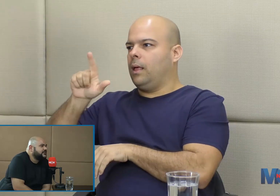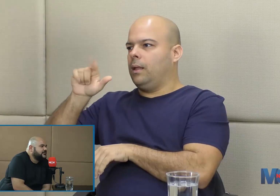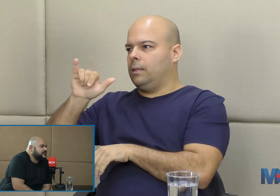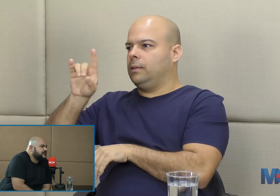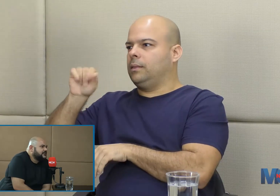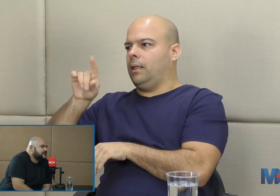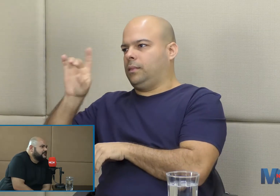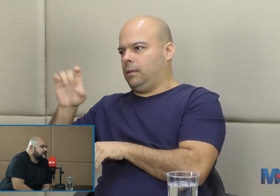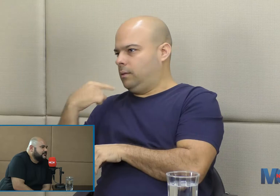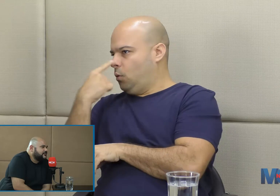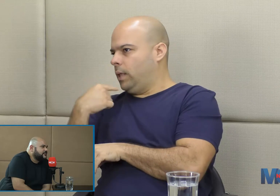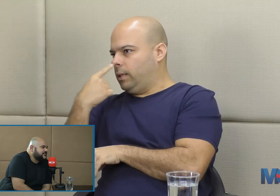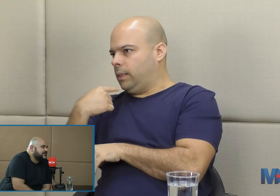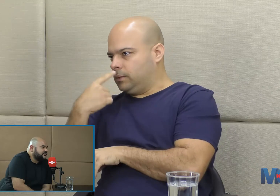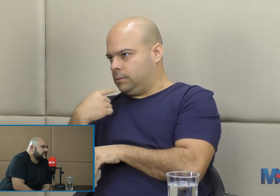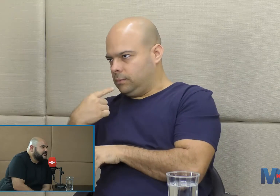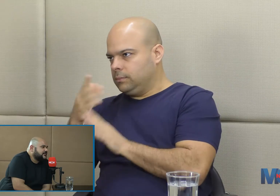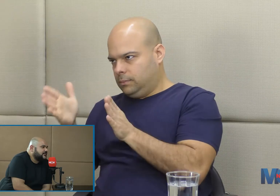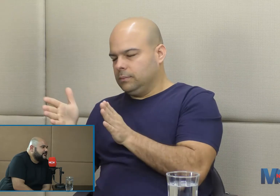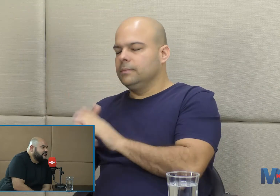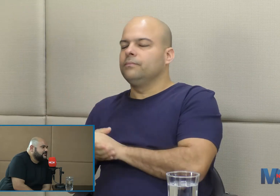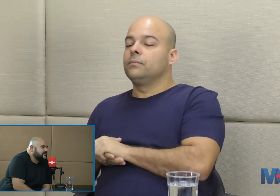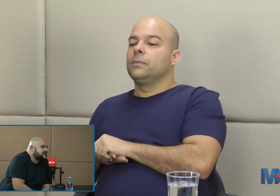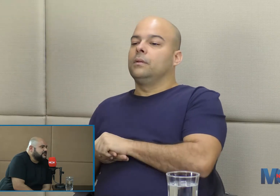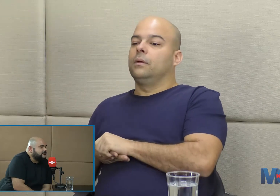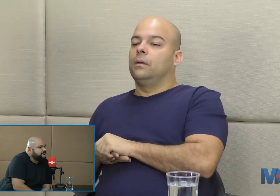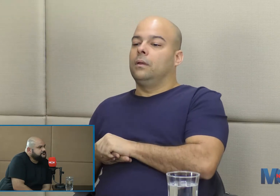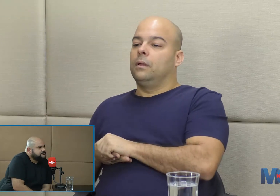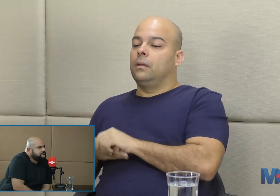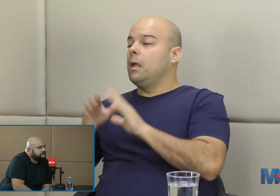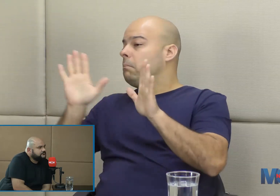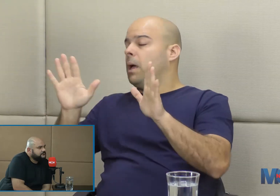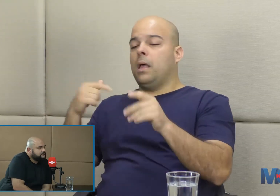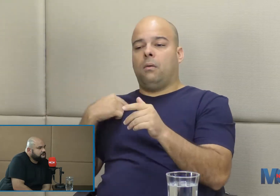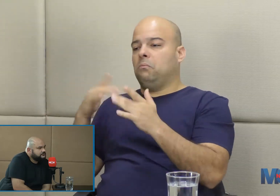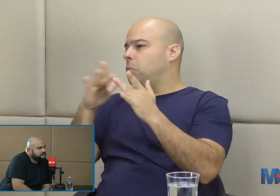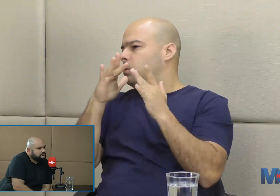que eu comecei a fazer a oralização.